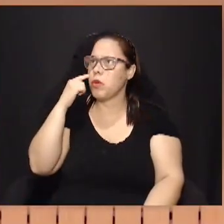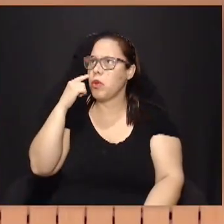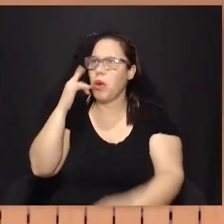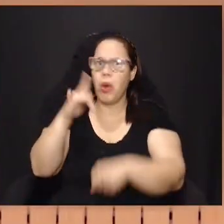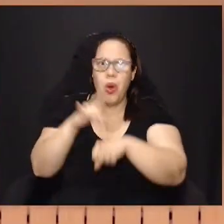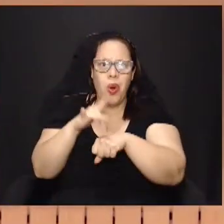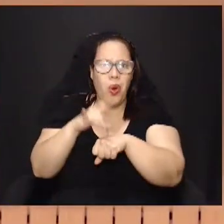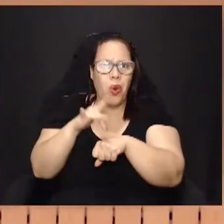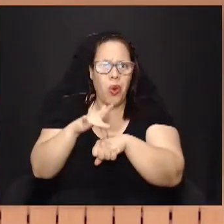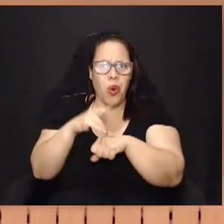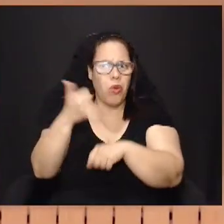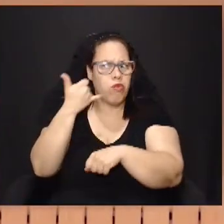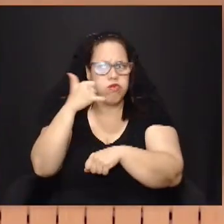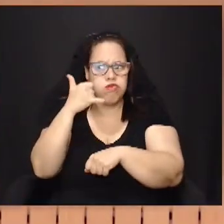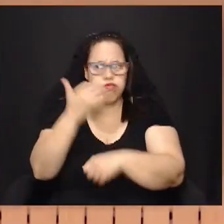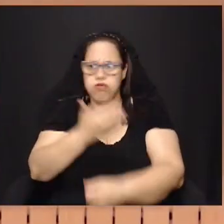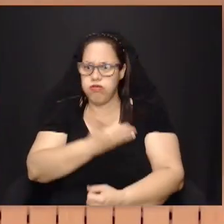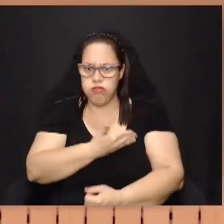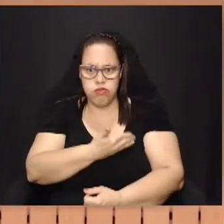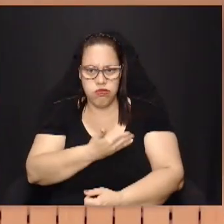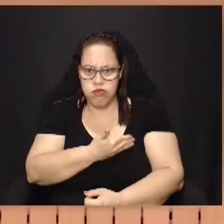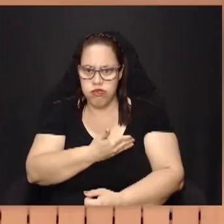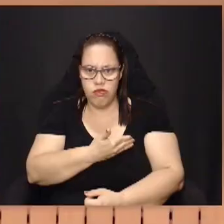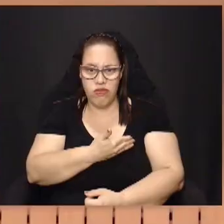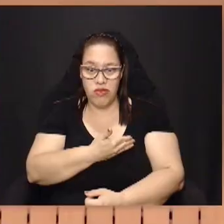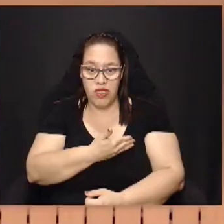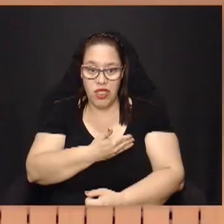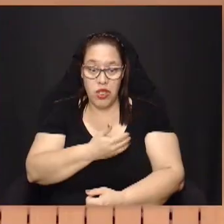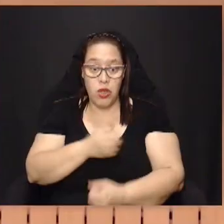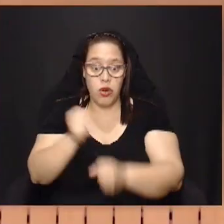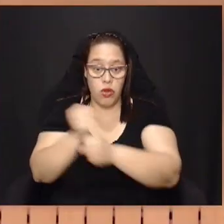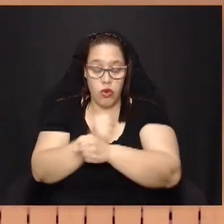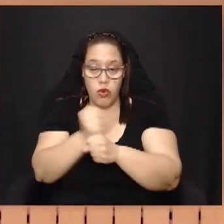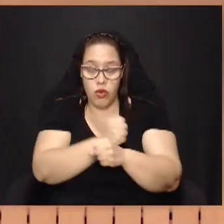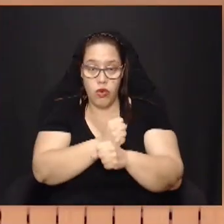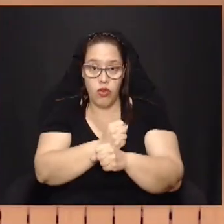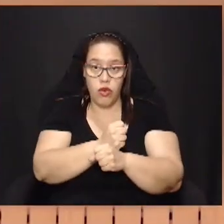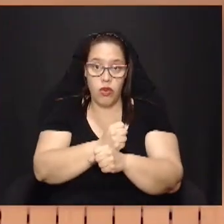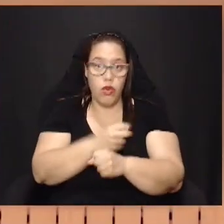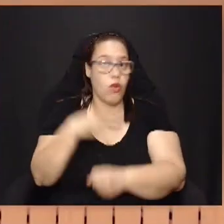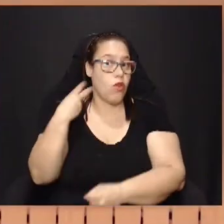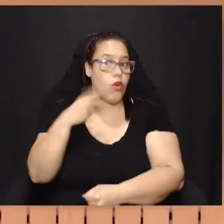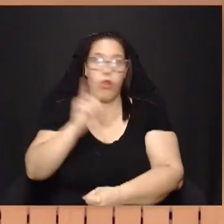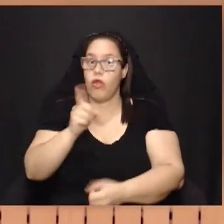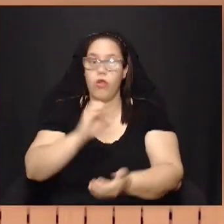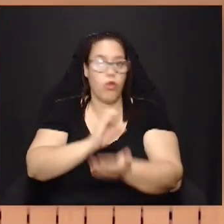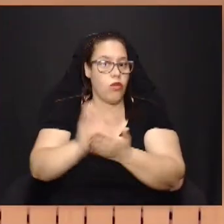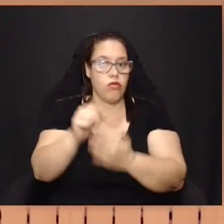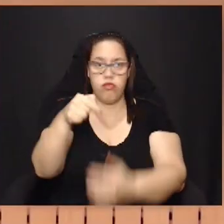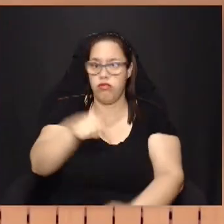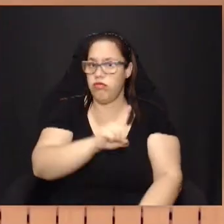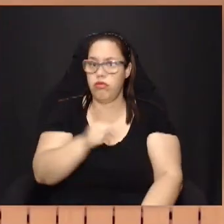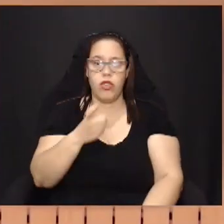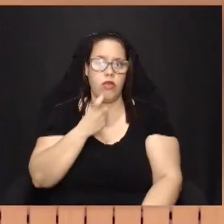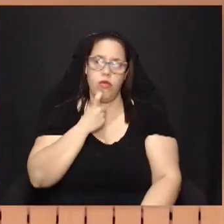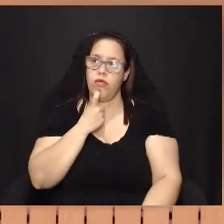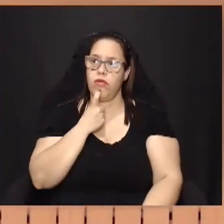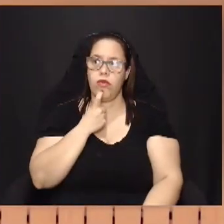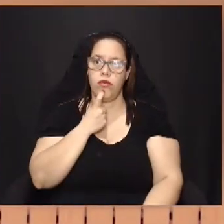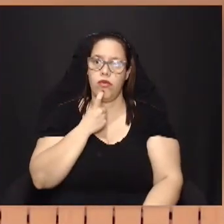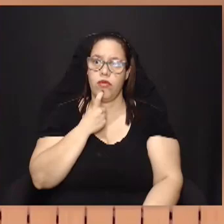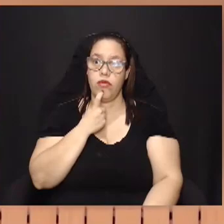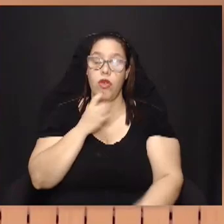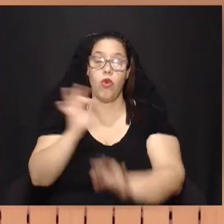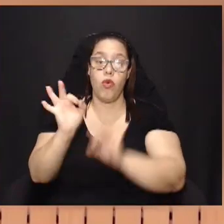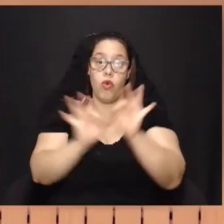um colega que estava para construir um imóvel. Eu falei, vereador, eu não vou mais investir em Campinas. Eu fiz um planejamento para investir,